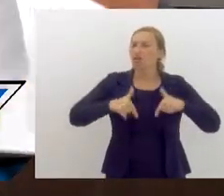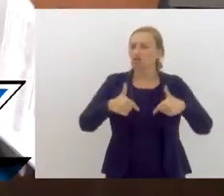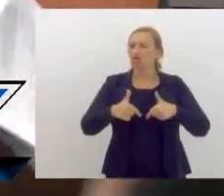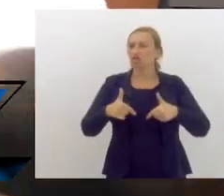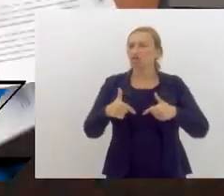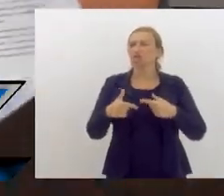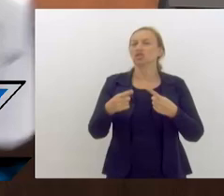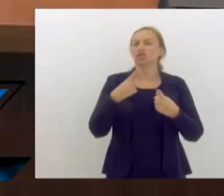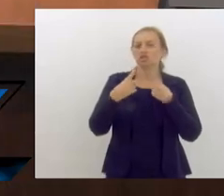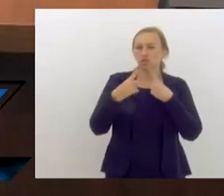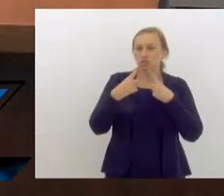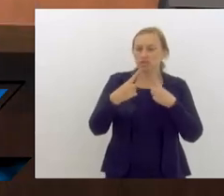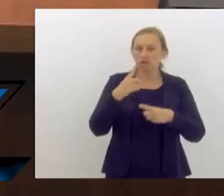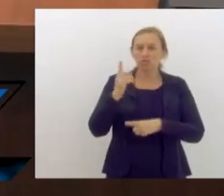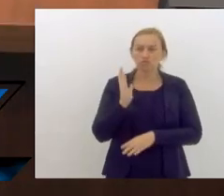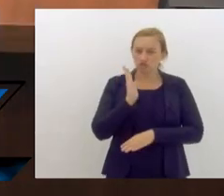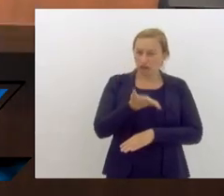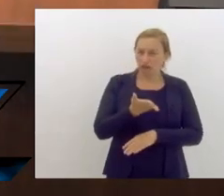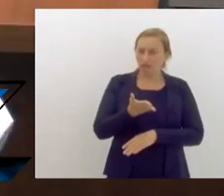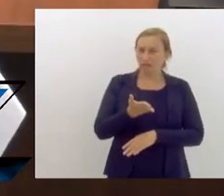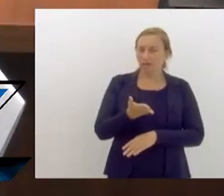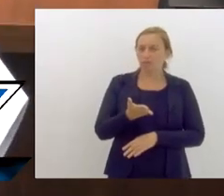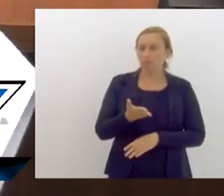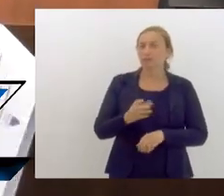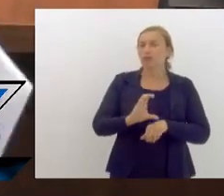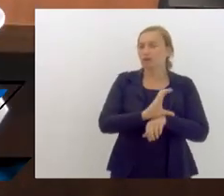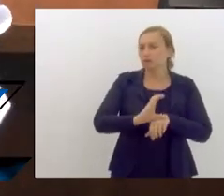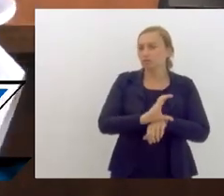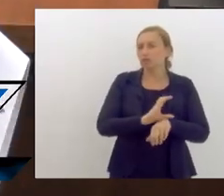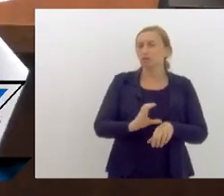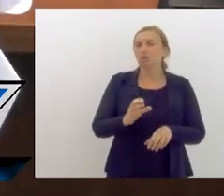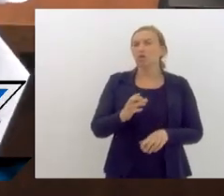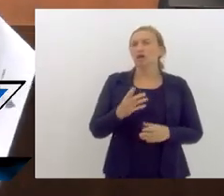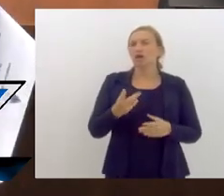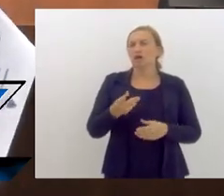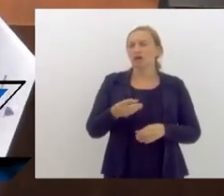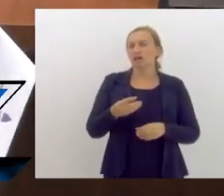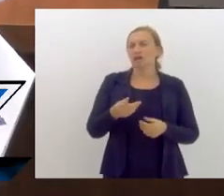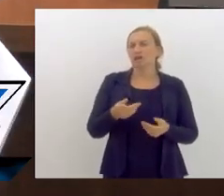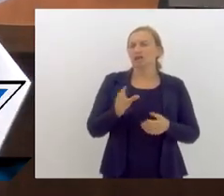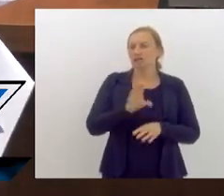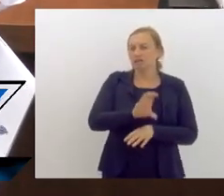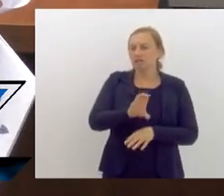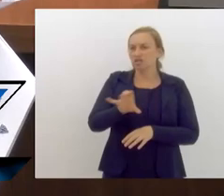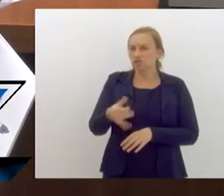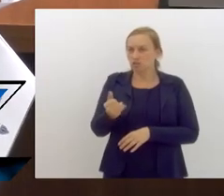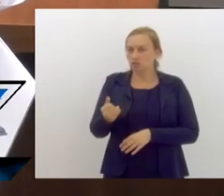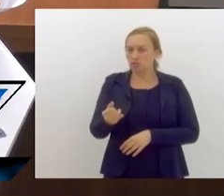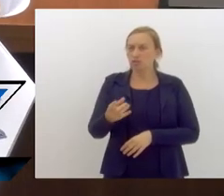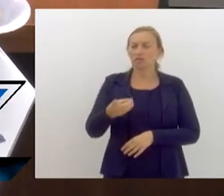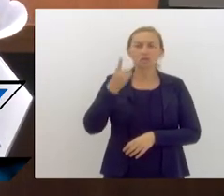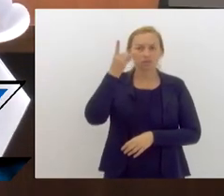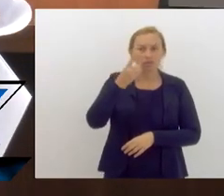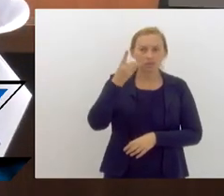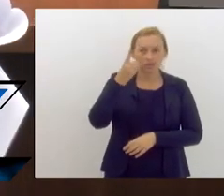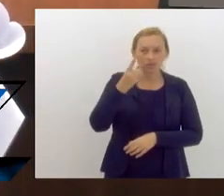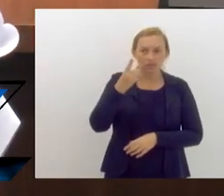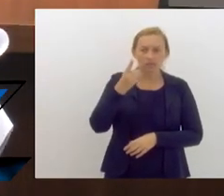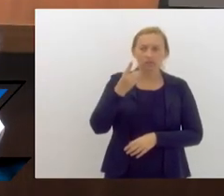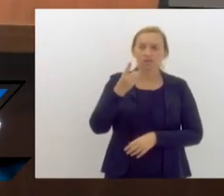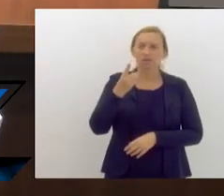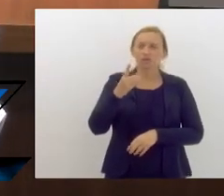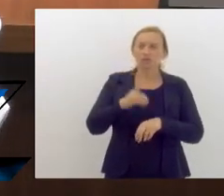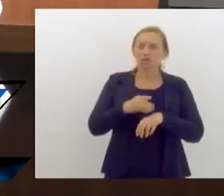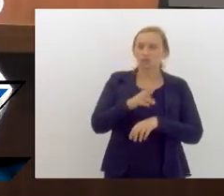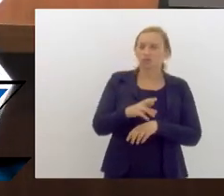direta de funcionalidade e o parecer da ccj que é da lava do nosso querido Dr Serginho que fala